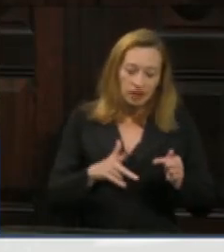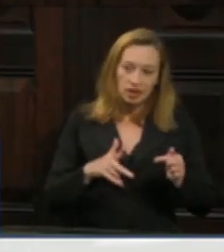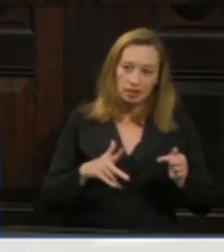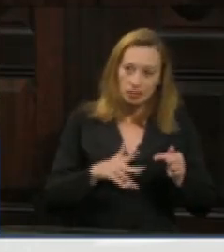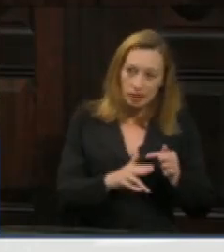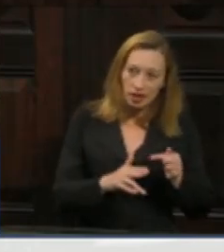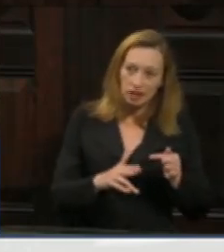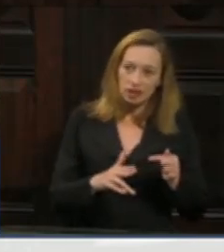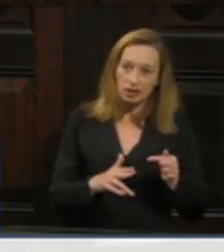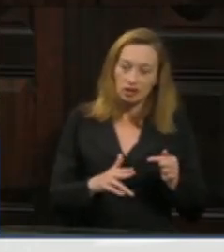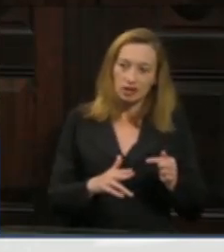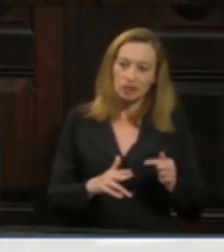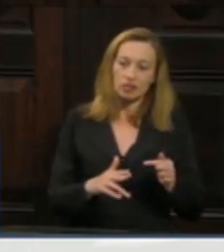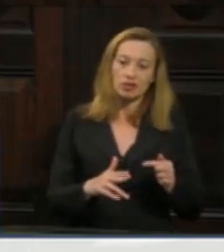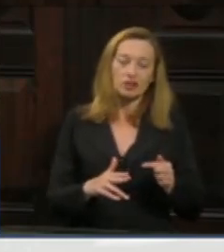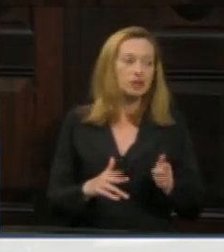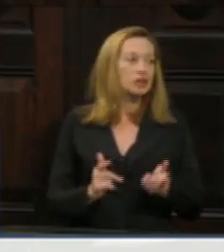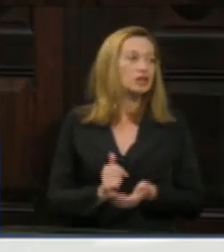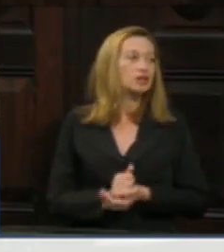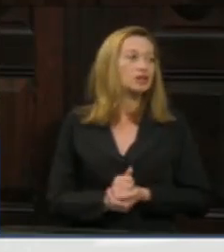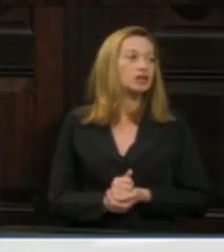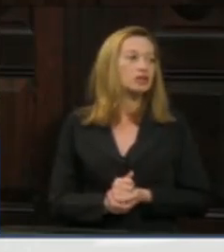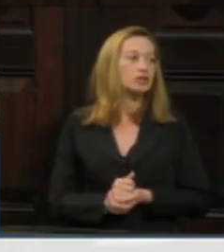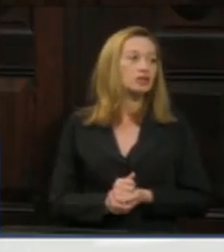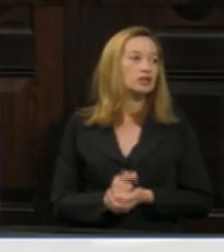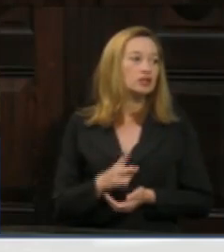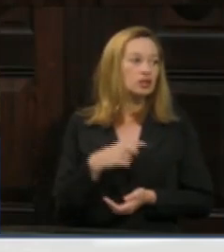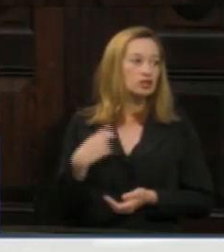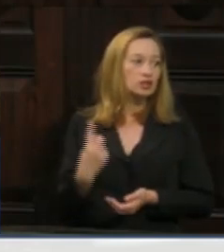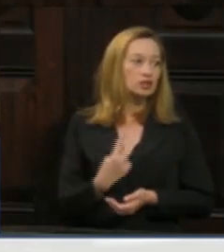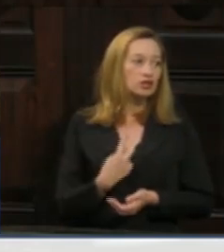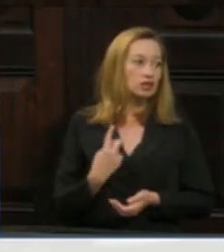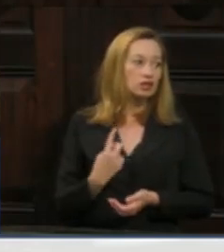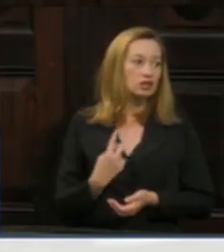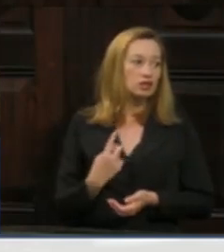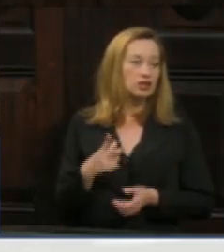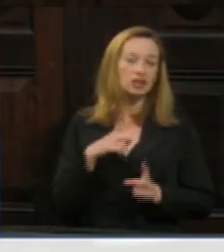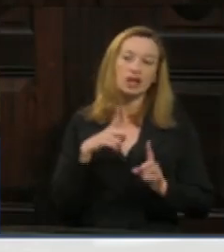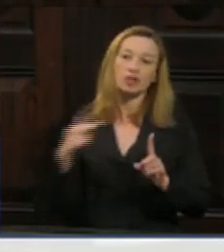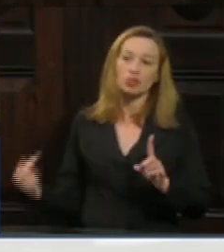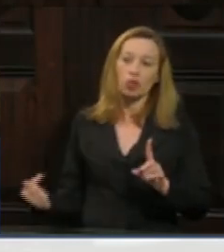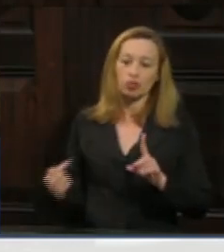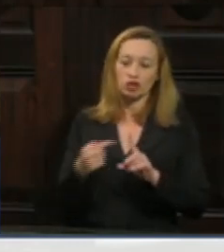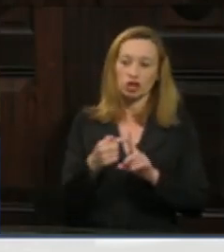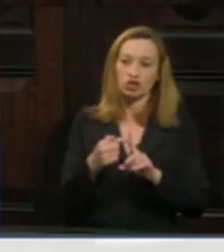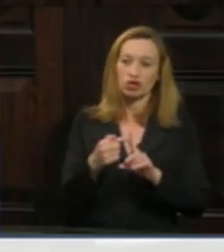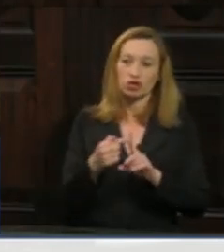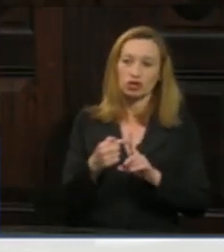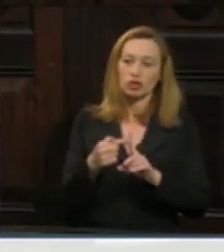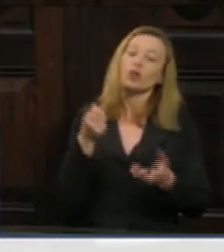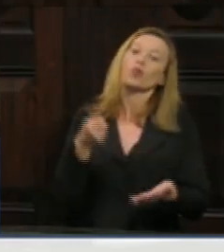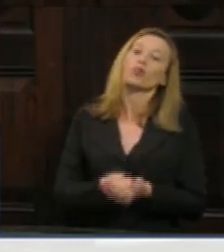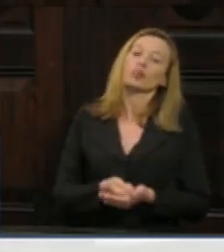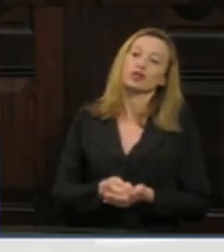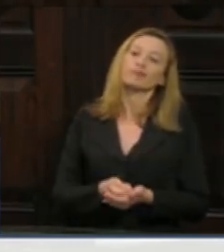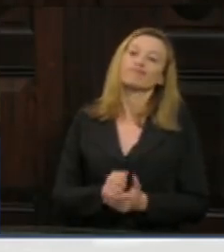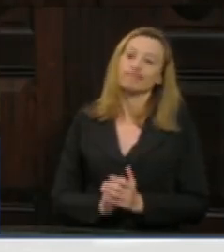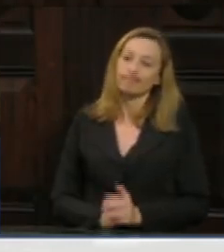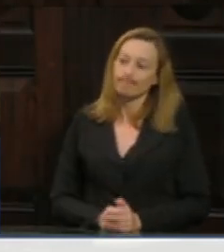Que estar nesse parlamento hoje é a gente já estar atravessando uma